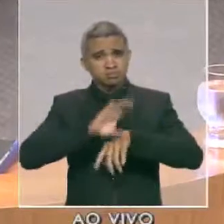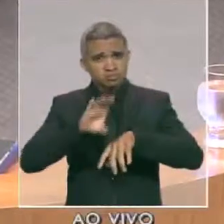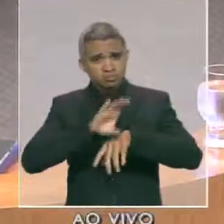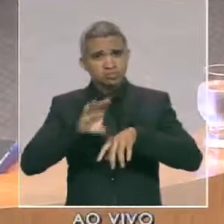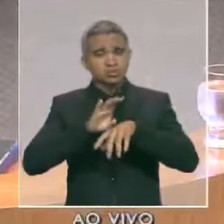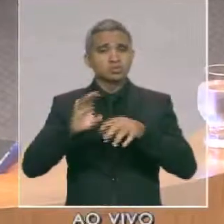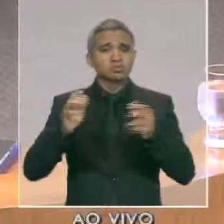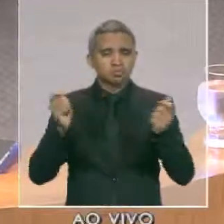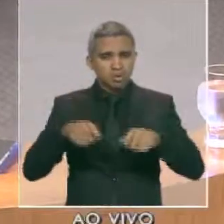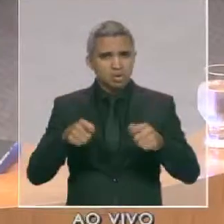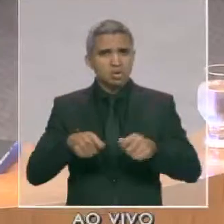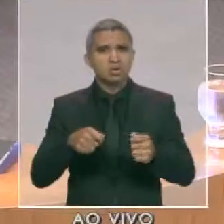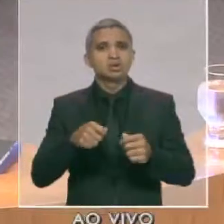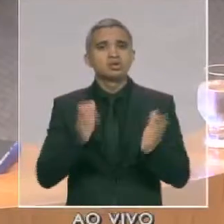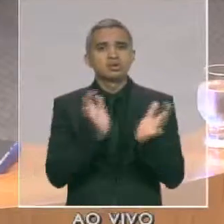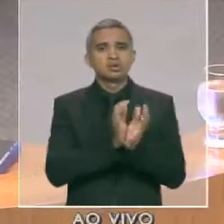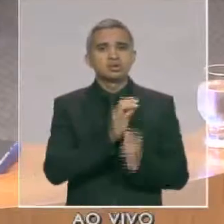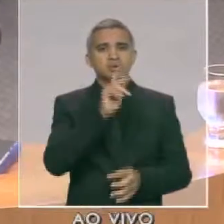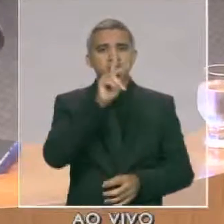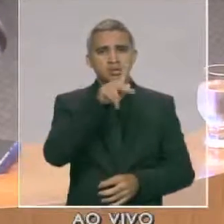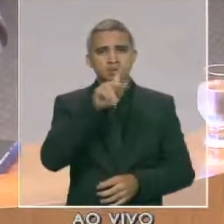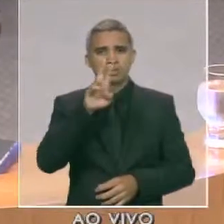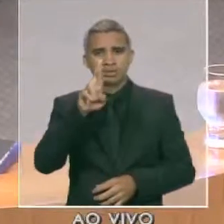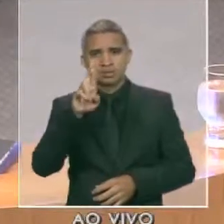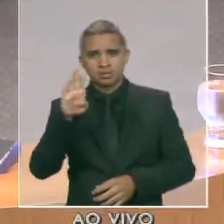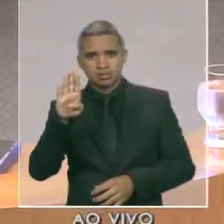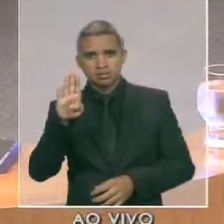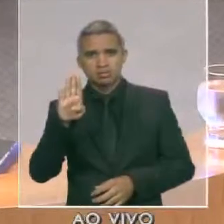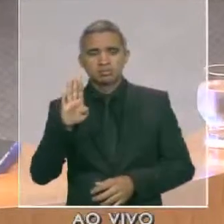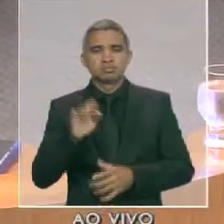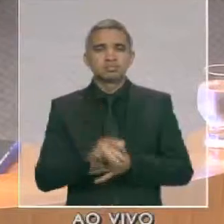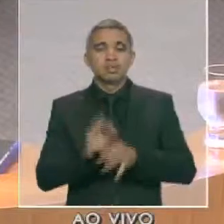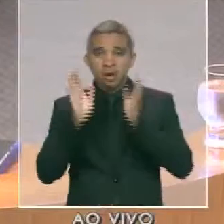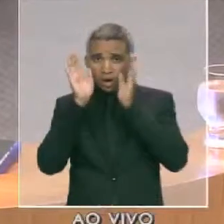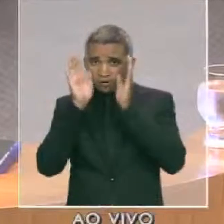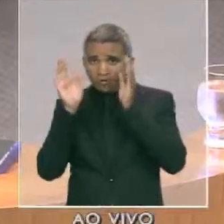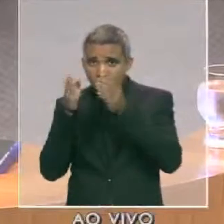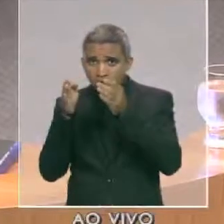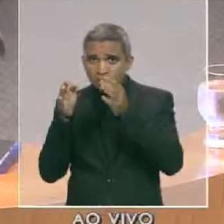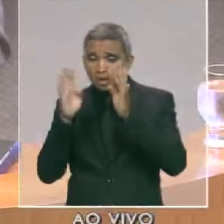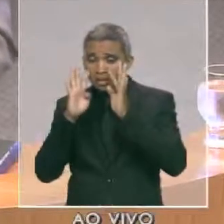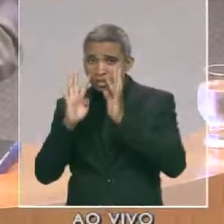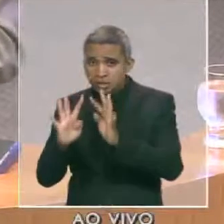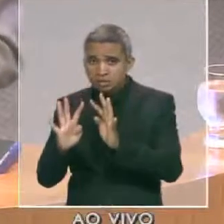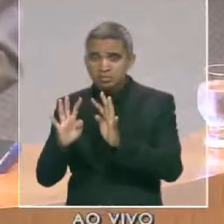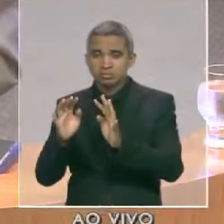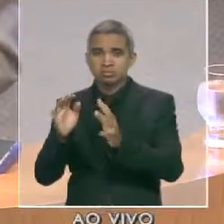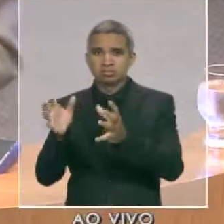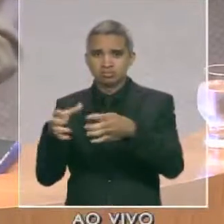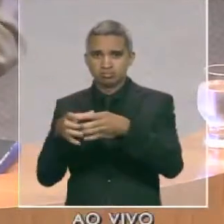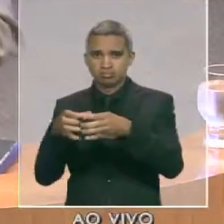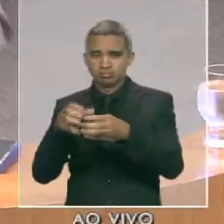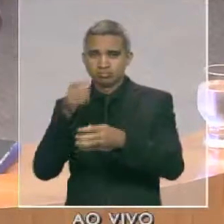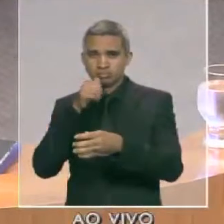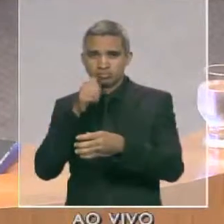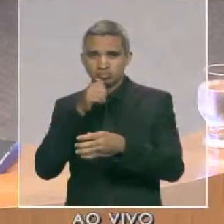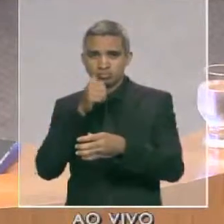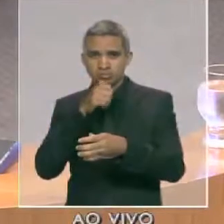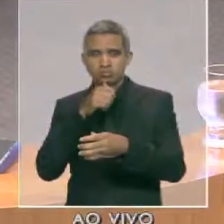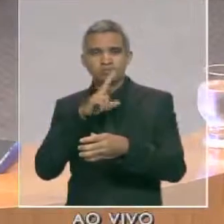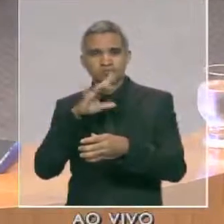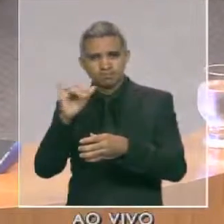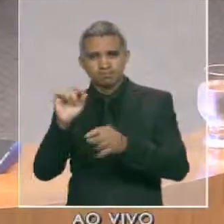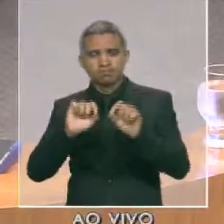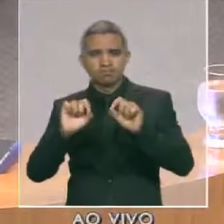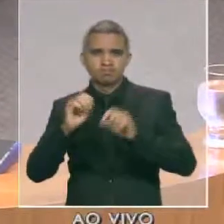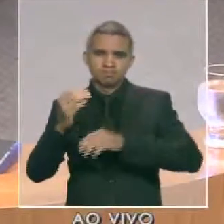o PRB, de forma realmente voluntária, de forma a dar atenção às pessoas, vai conduzir uma política, acima de tudo,